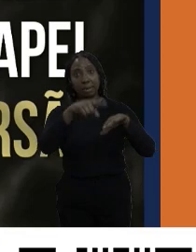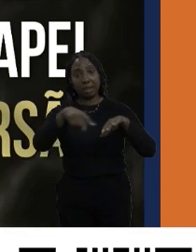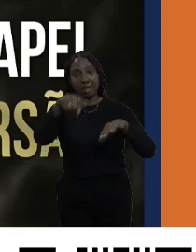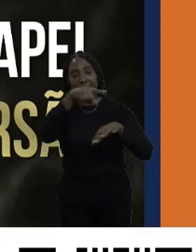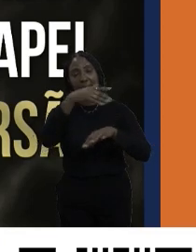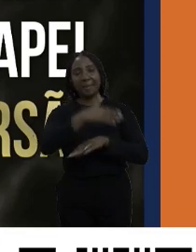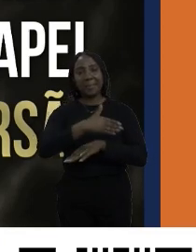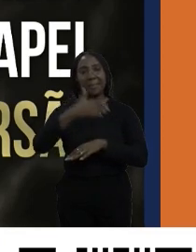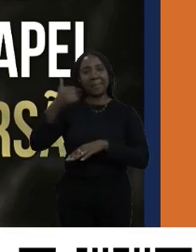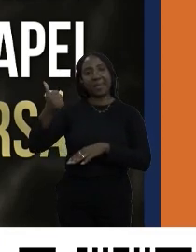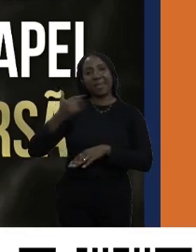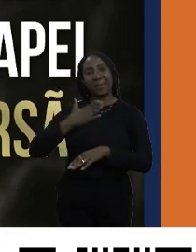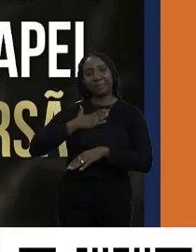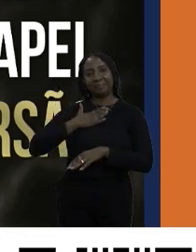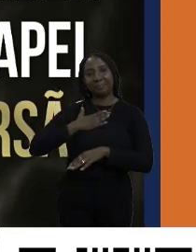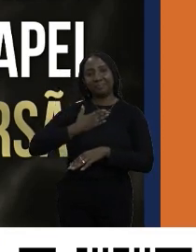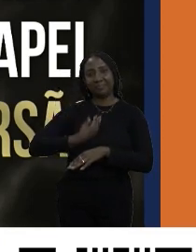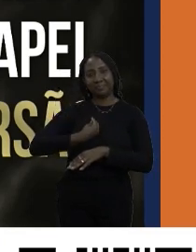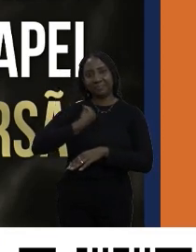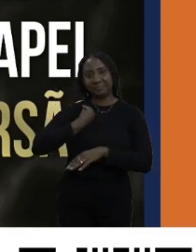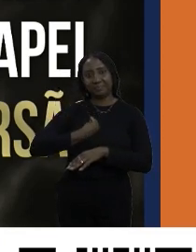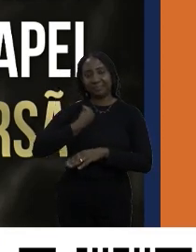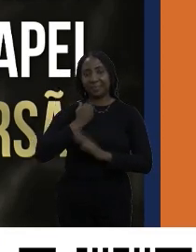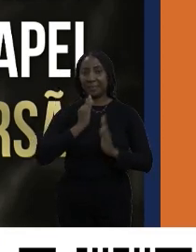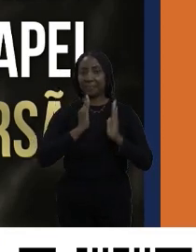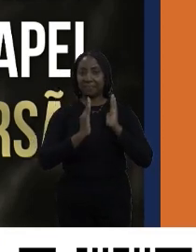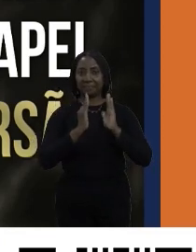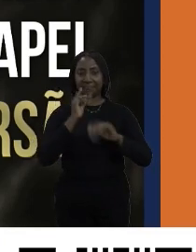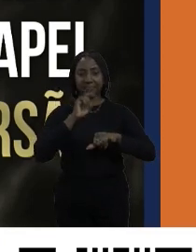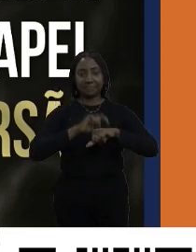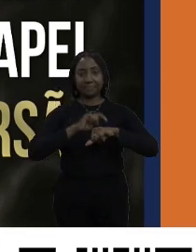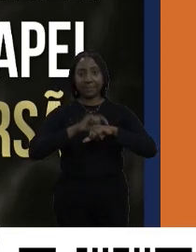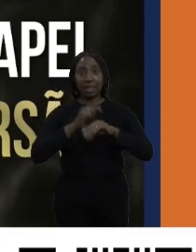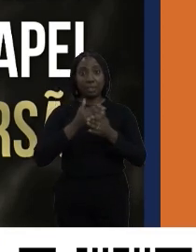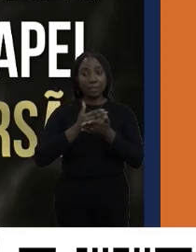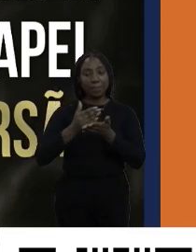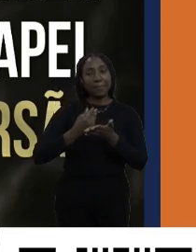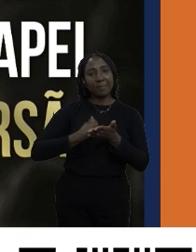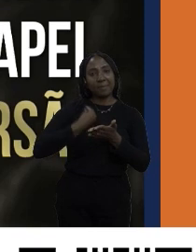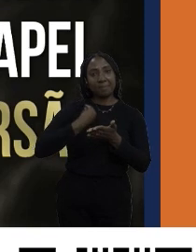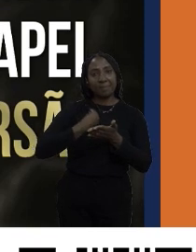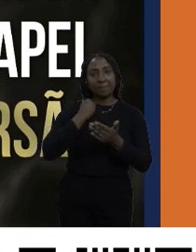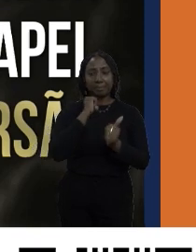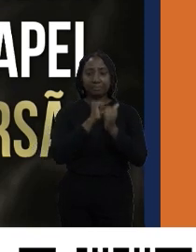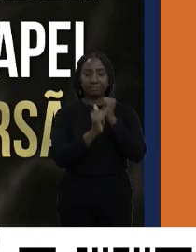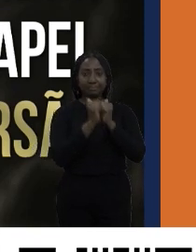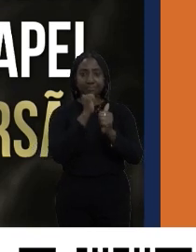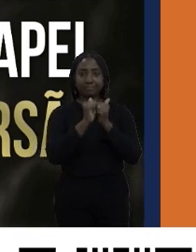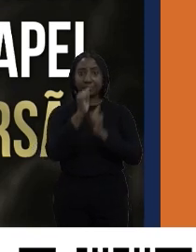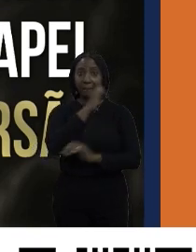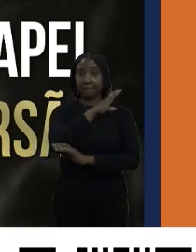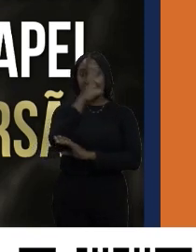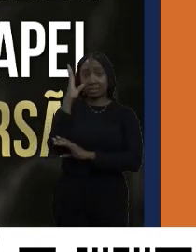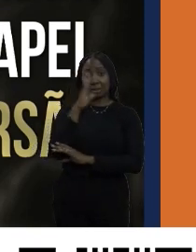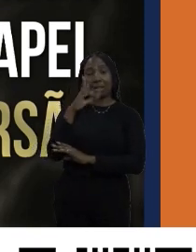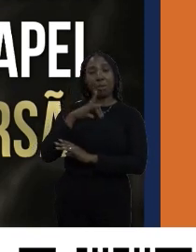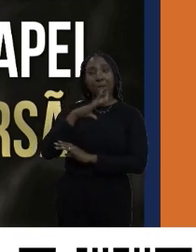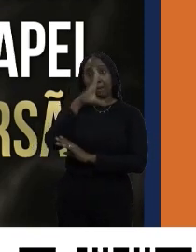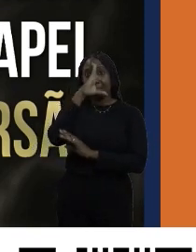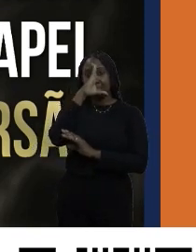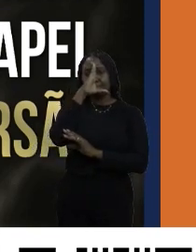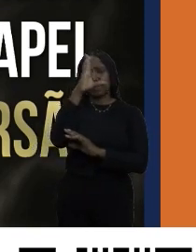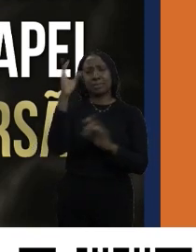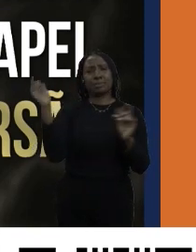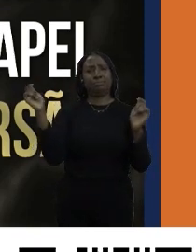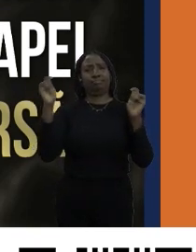versão. Eu fui... Lá no começo da minha vida como atleta de seleção brasileira, eu era titular absoluto da seleção